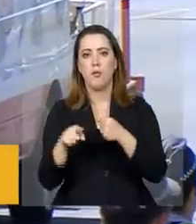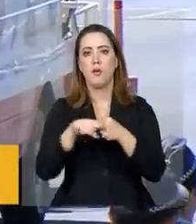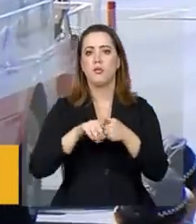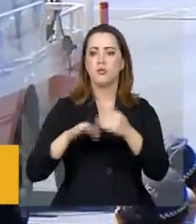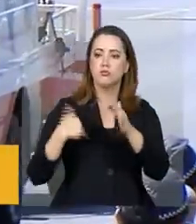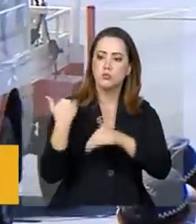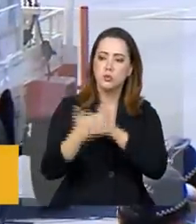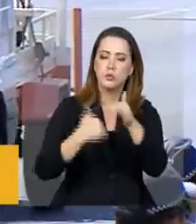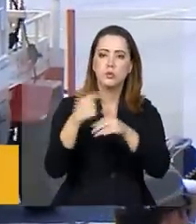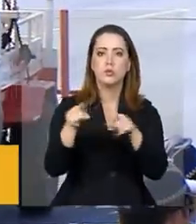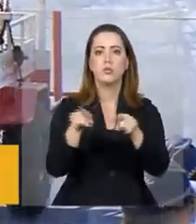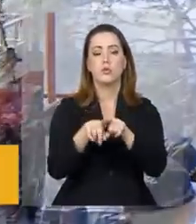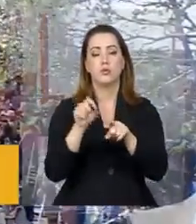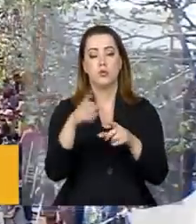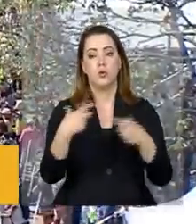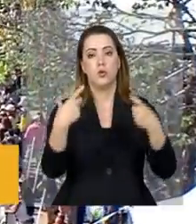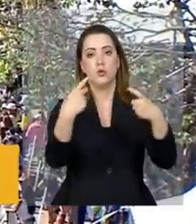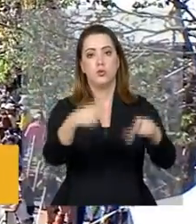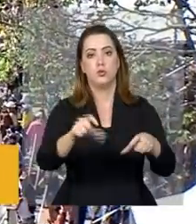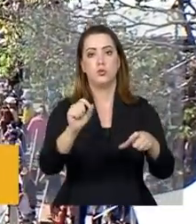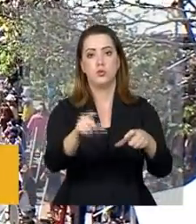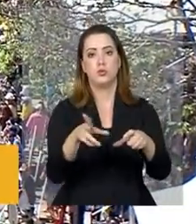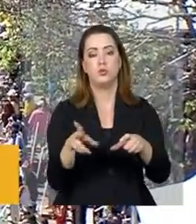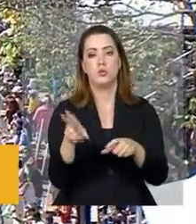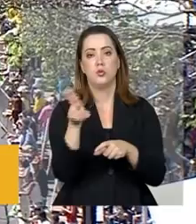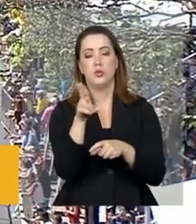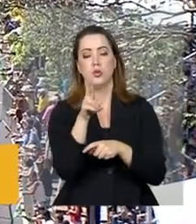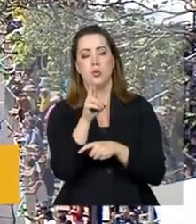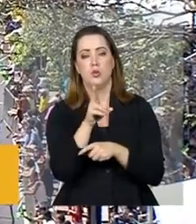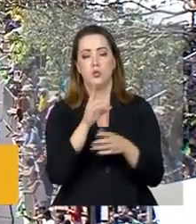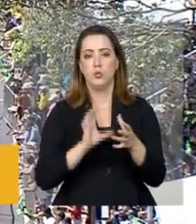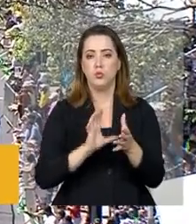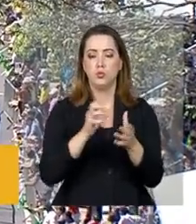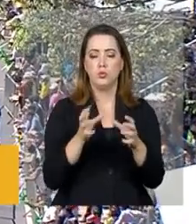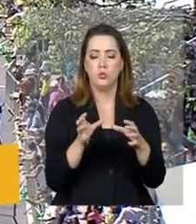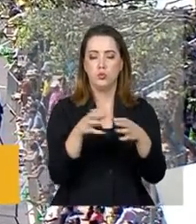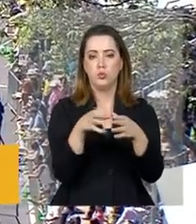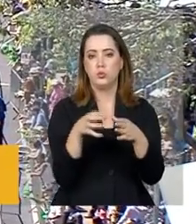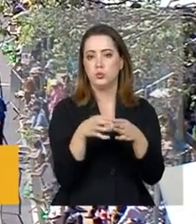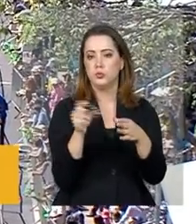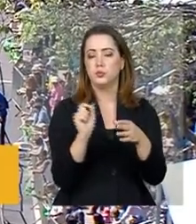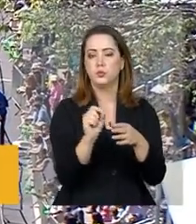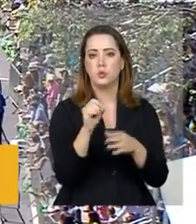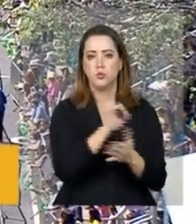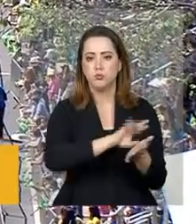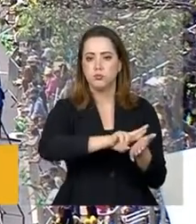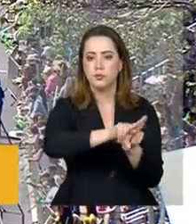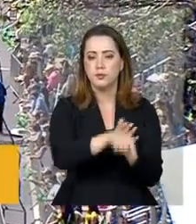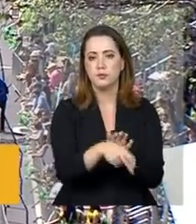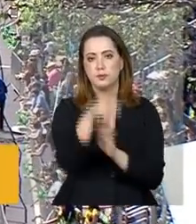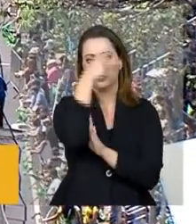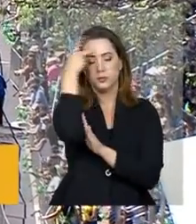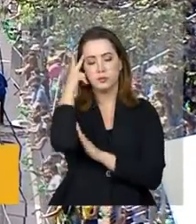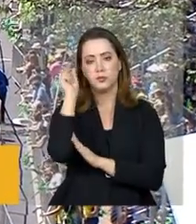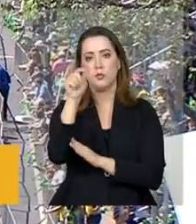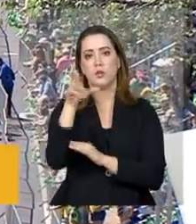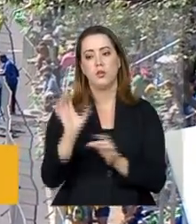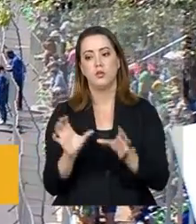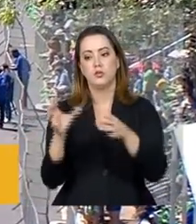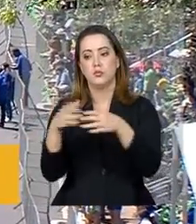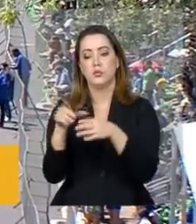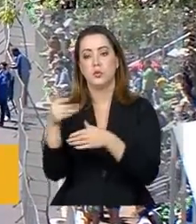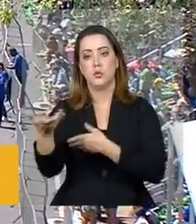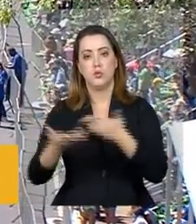móvel de regulação, uma unidade de suporte a múltiplas vítimas, um veículo operacional para suporte de materiais ao